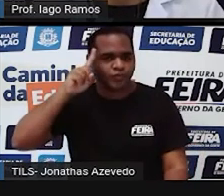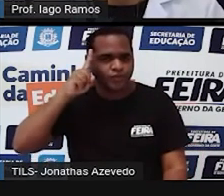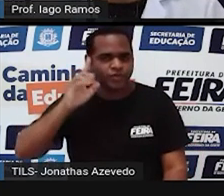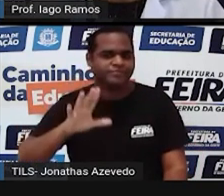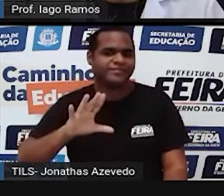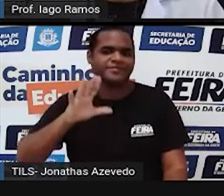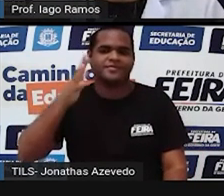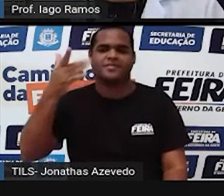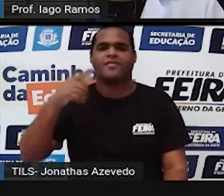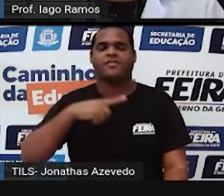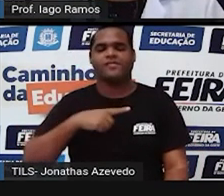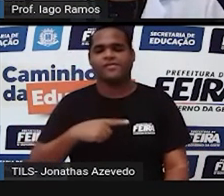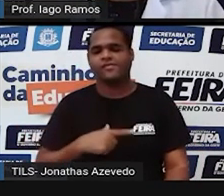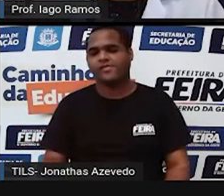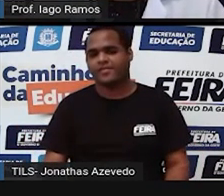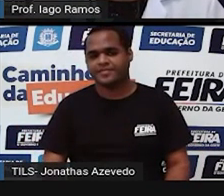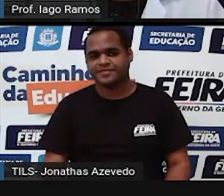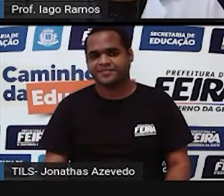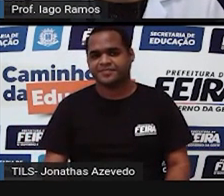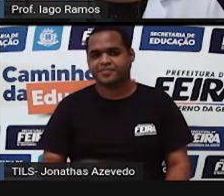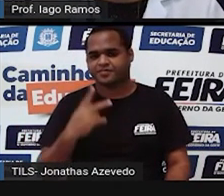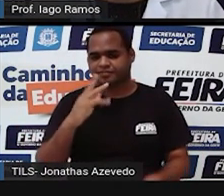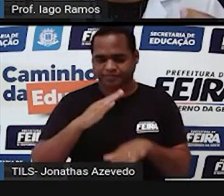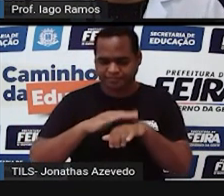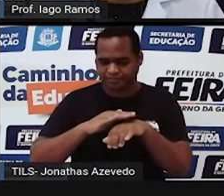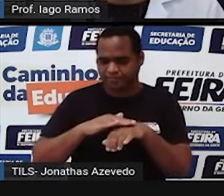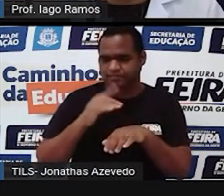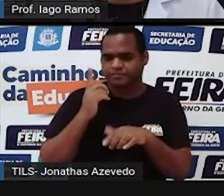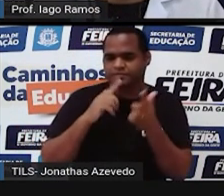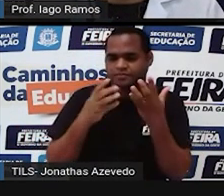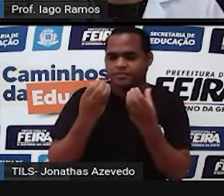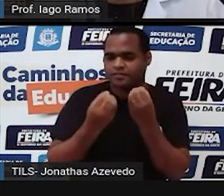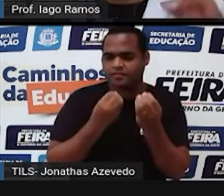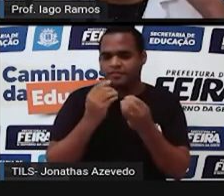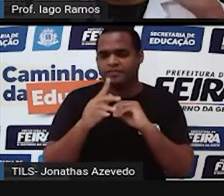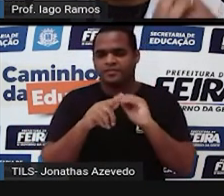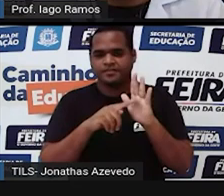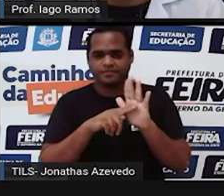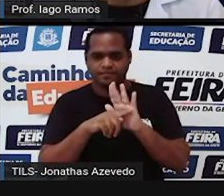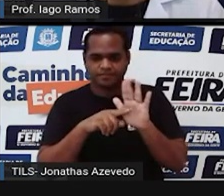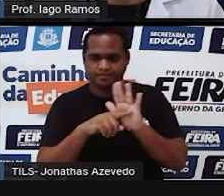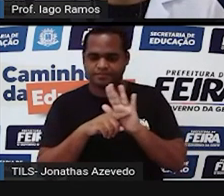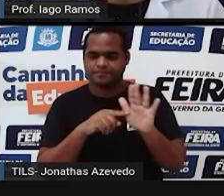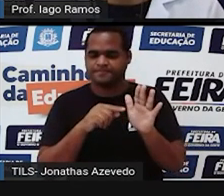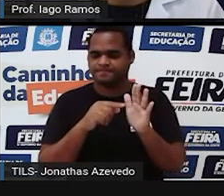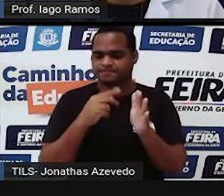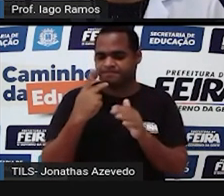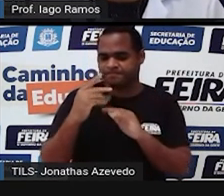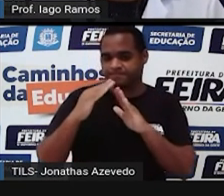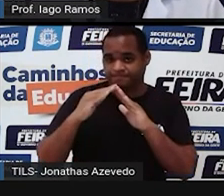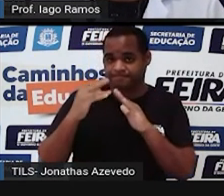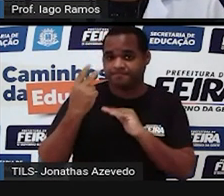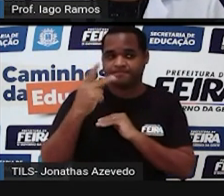cotidiano. Então, eu queria que você, que ele te propôs o seguinte, que você investigasse isso agora na sua casa, né?